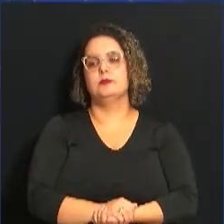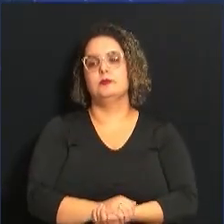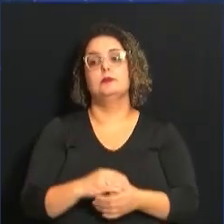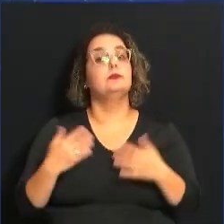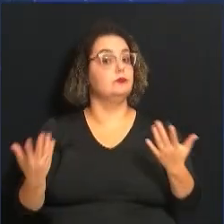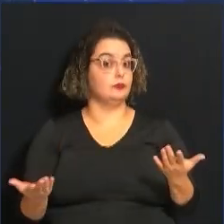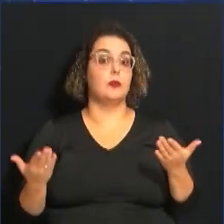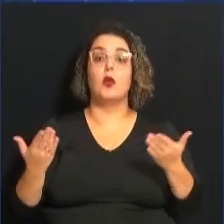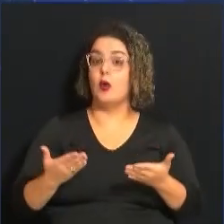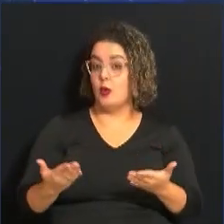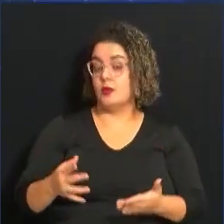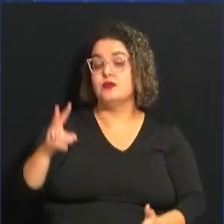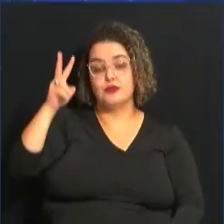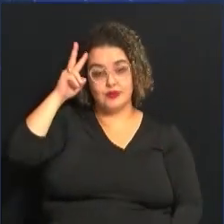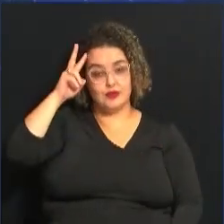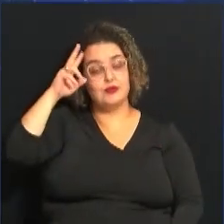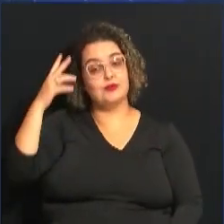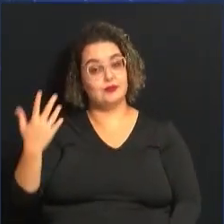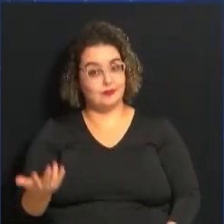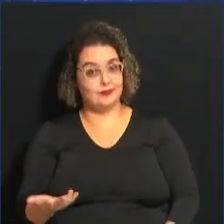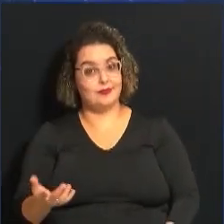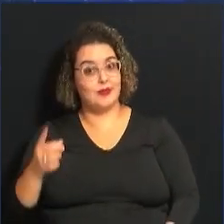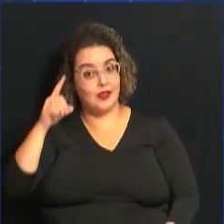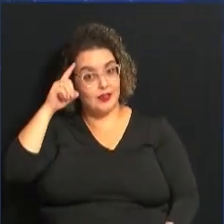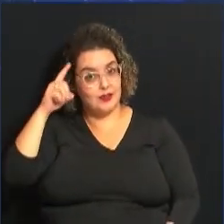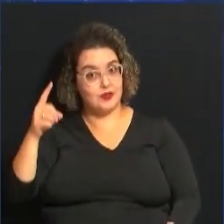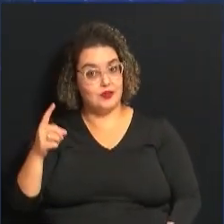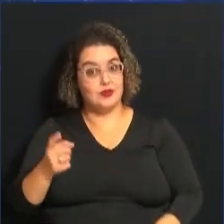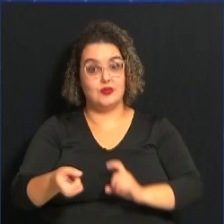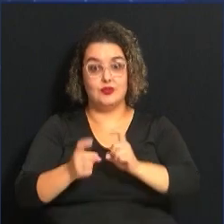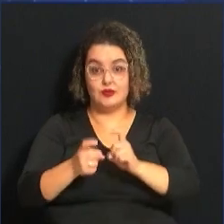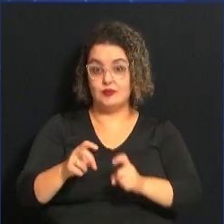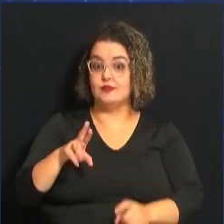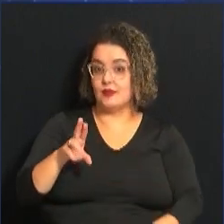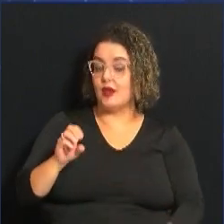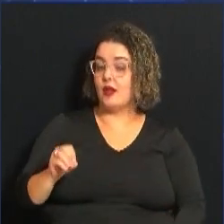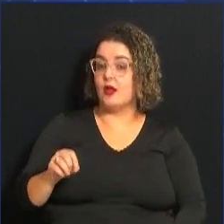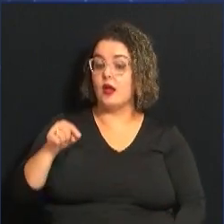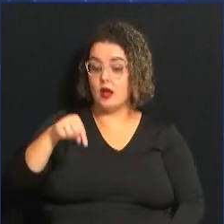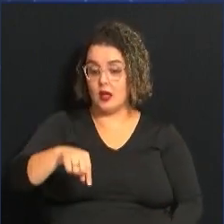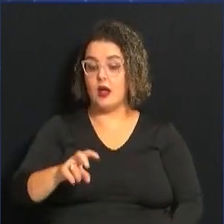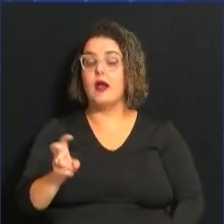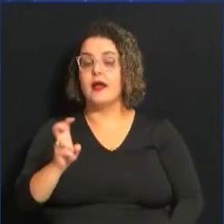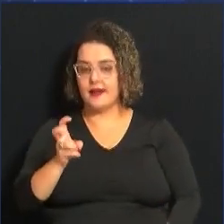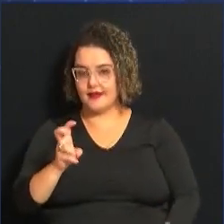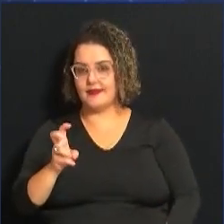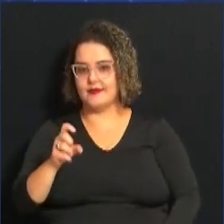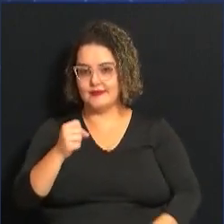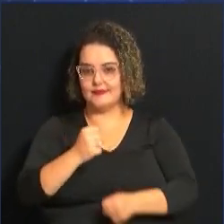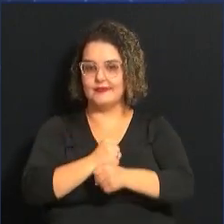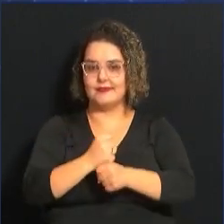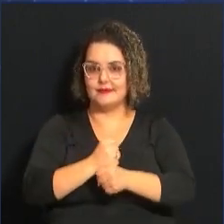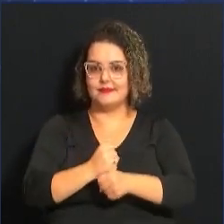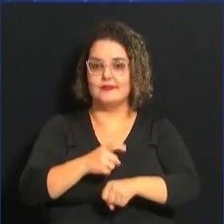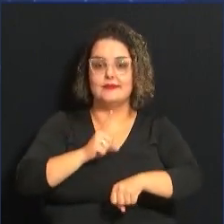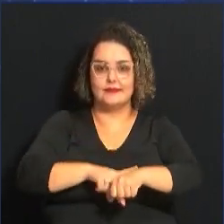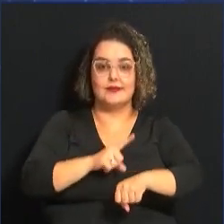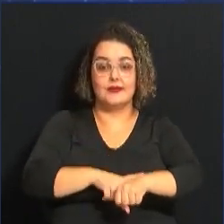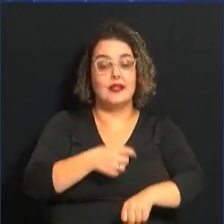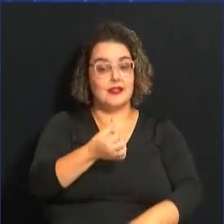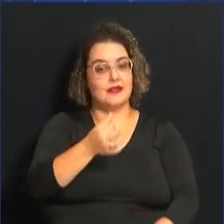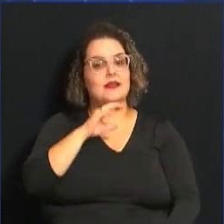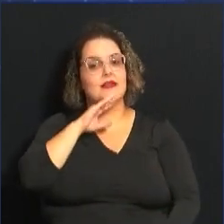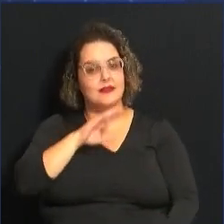Hoje é segunda-feira, portanto, é dia de reunião ordinária, a 5ª deste ano, e a partir das 6 horas da